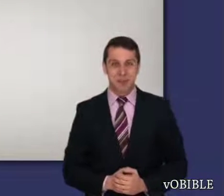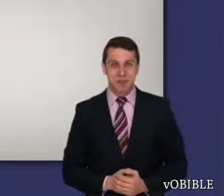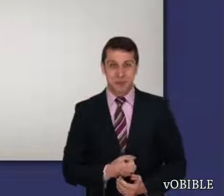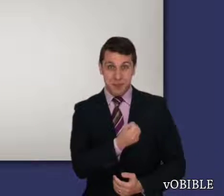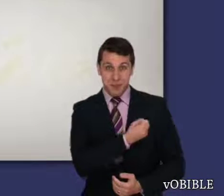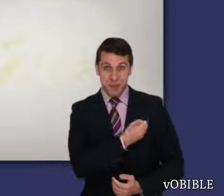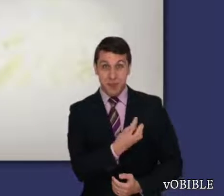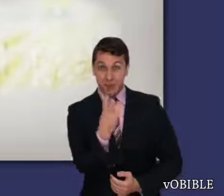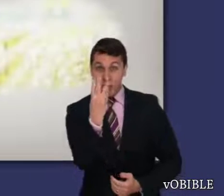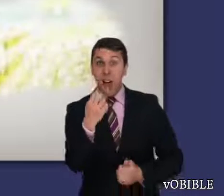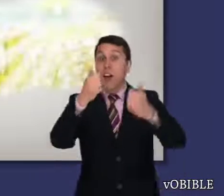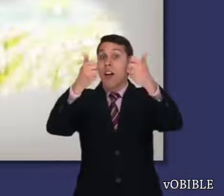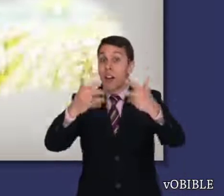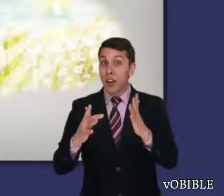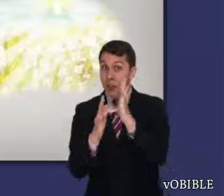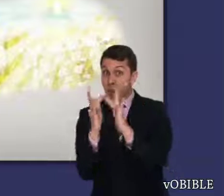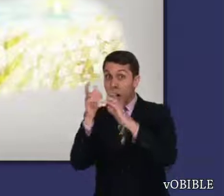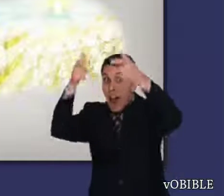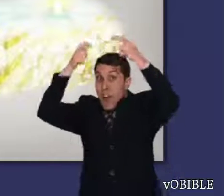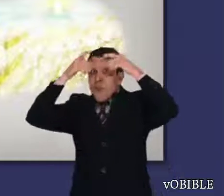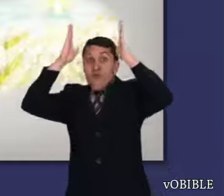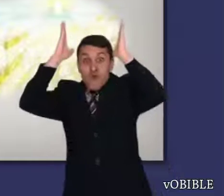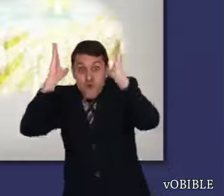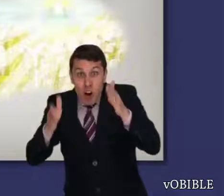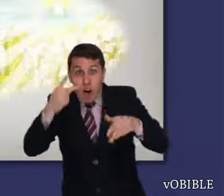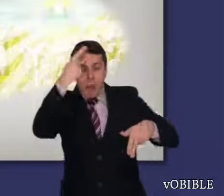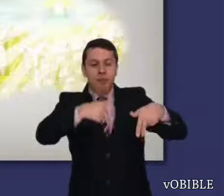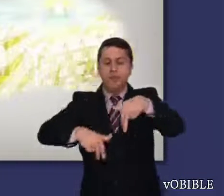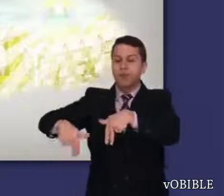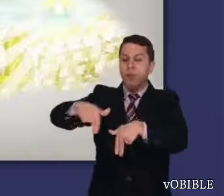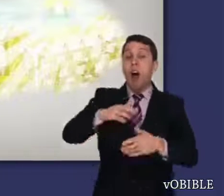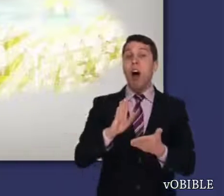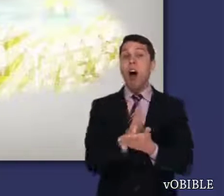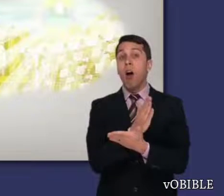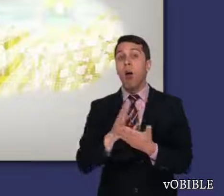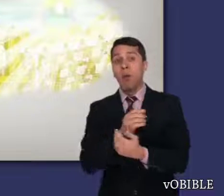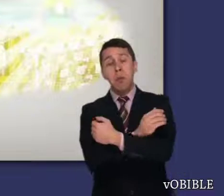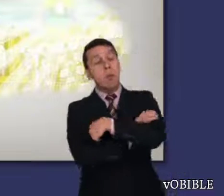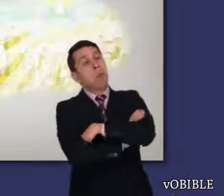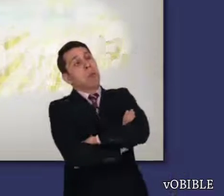O capítulo 3 fala do que ia acontecer quando Jesus Cristo se tornasse o Rei do Reino de Deus.